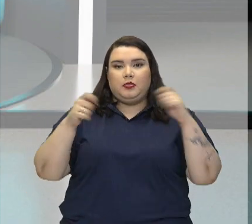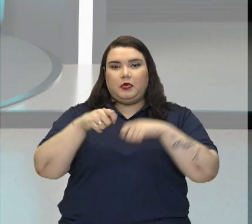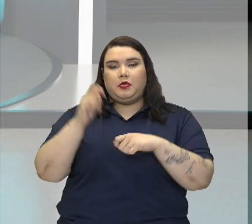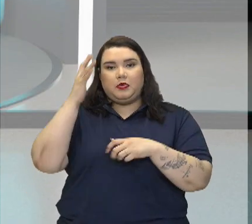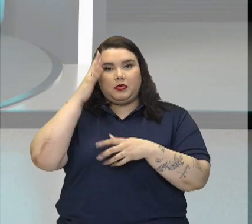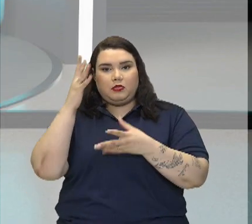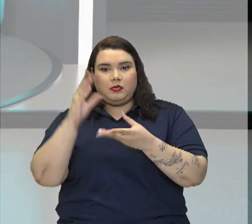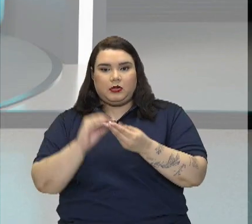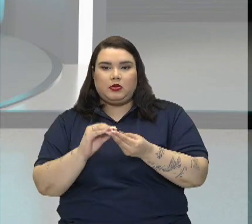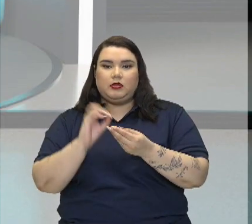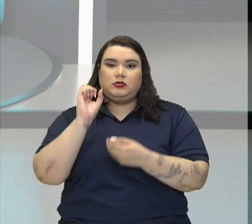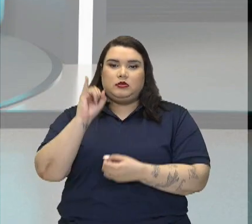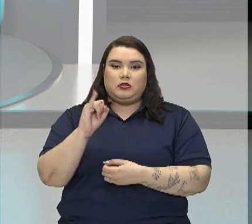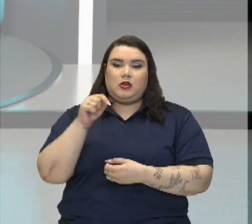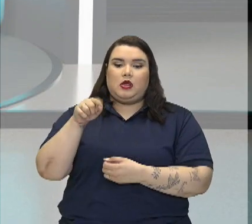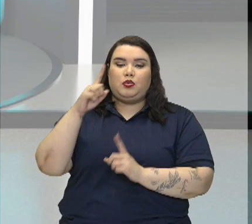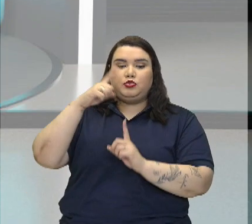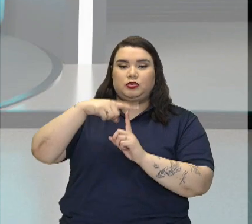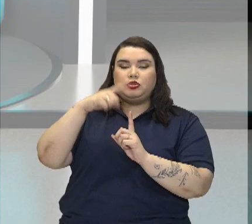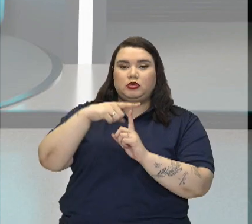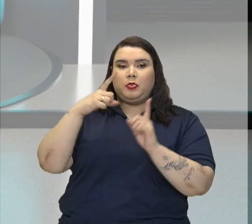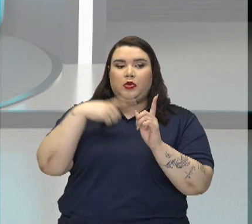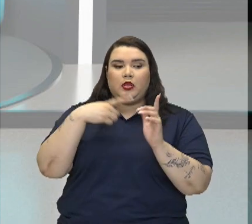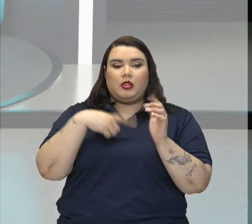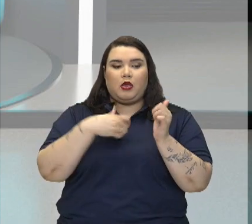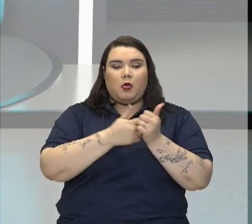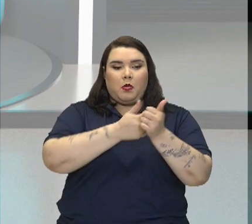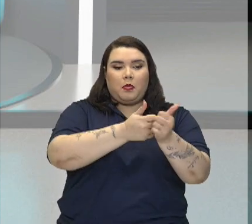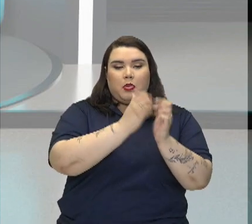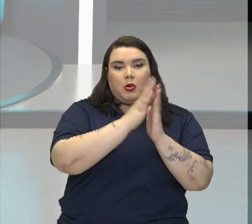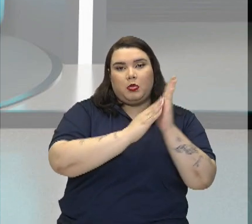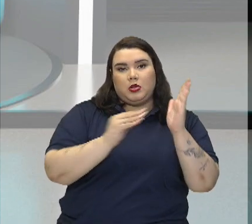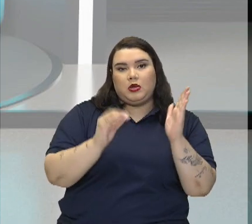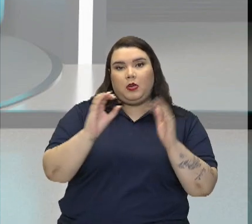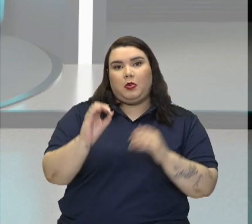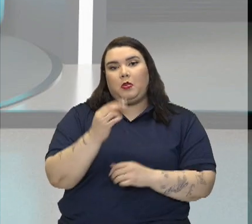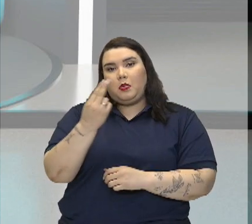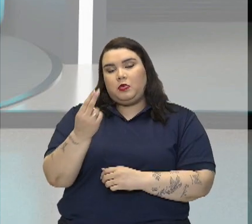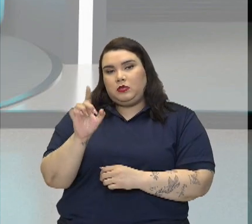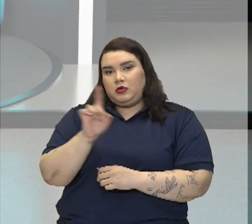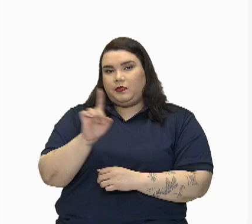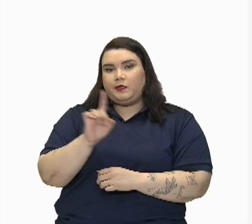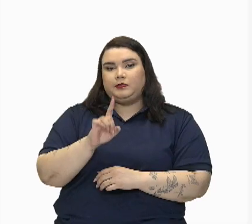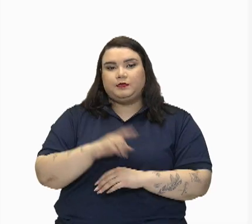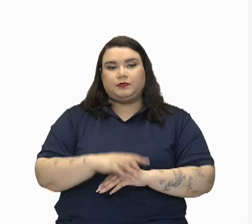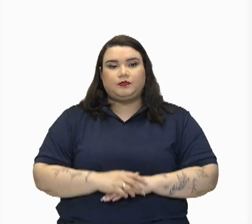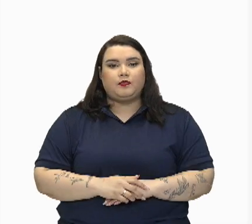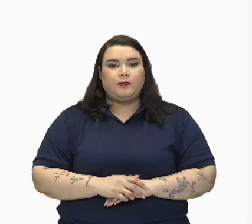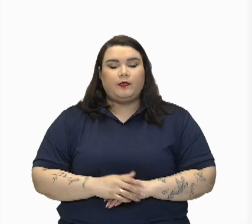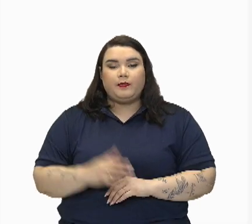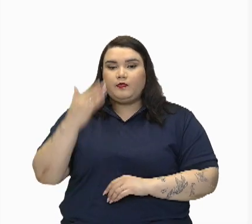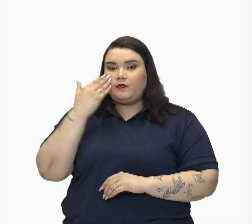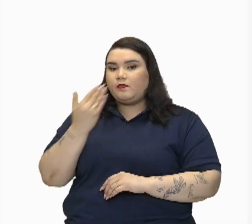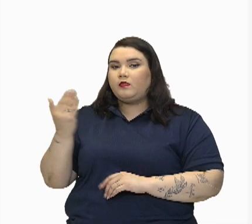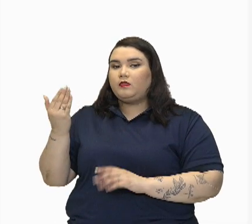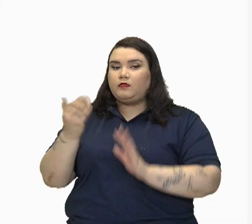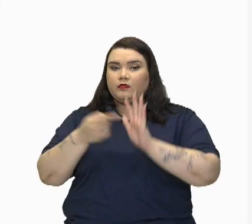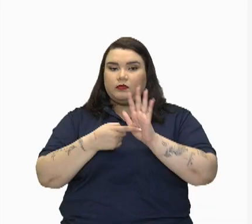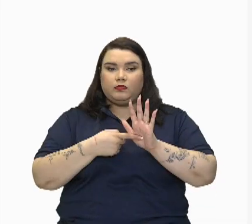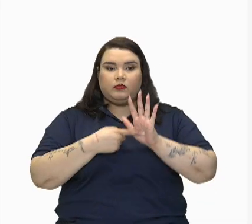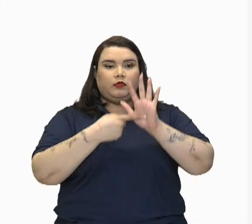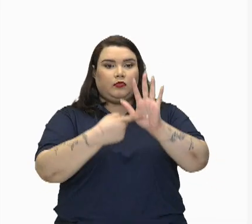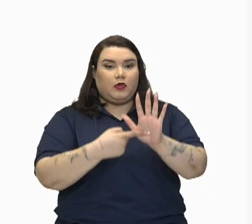se esse enredo é linear ou não, certo? Então, apresentação. Vamos ver